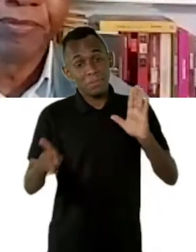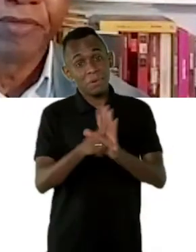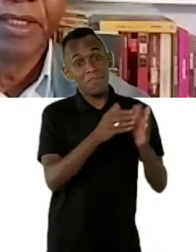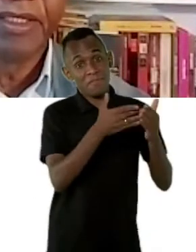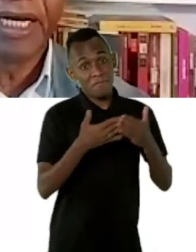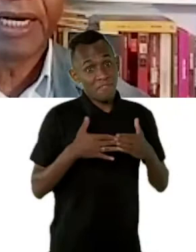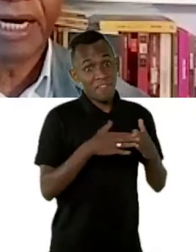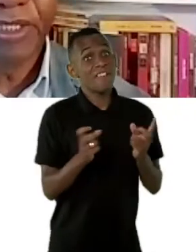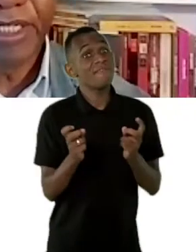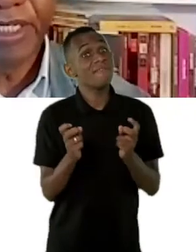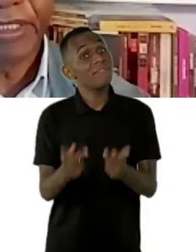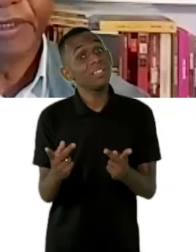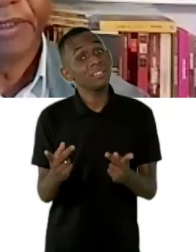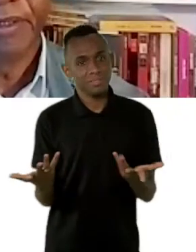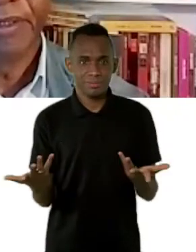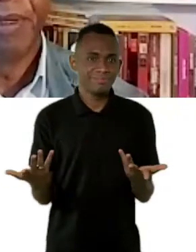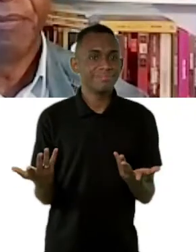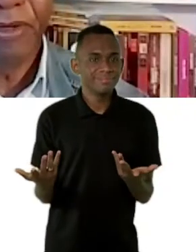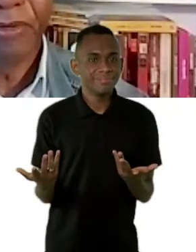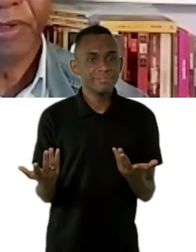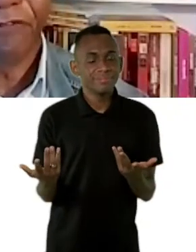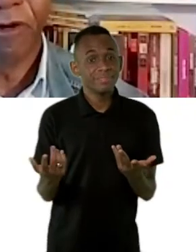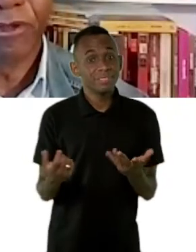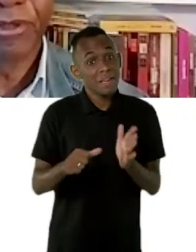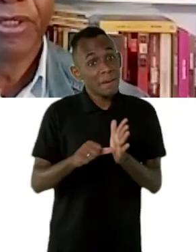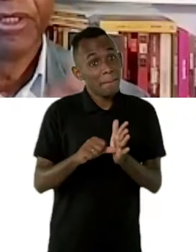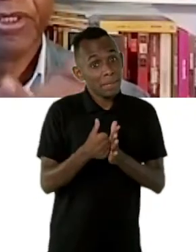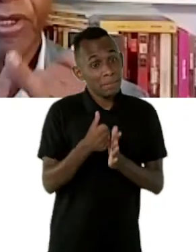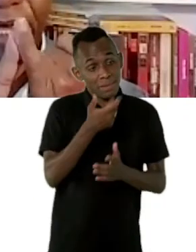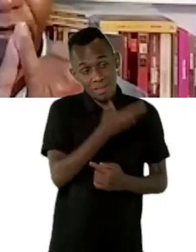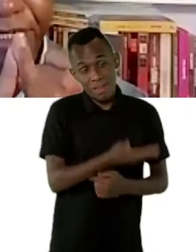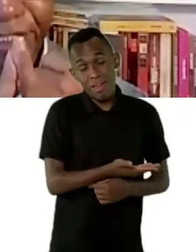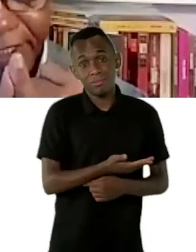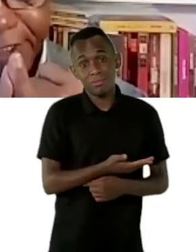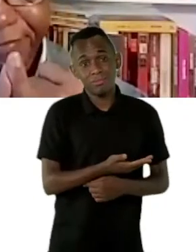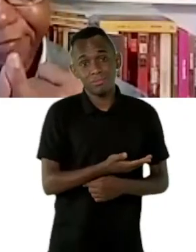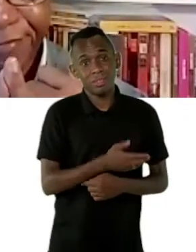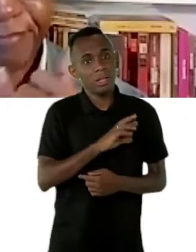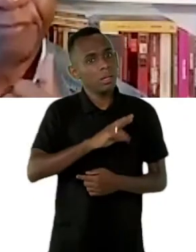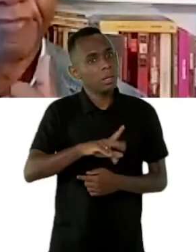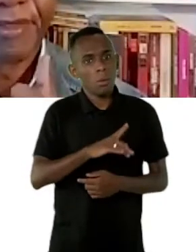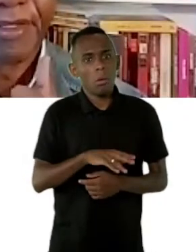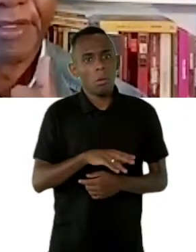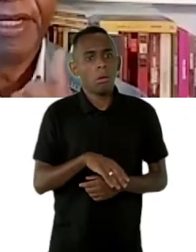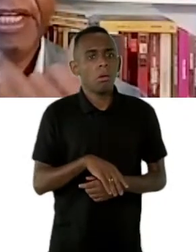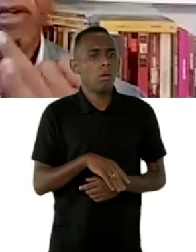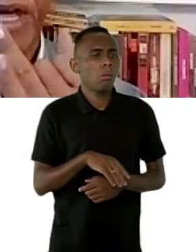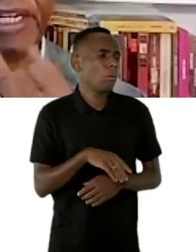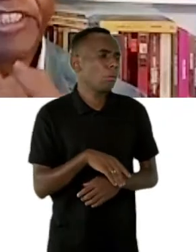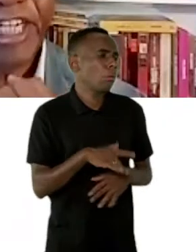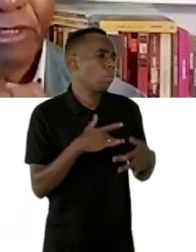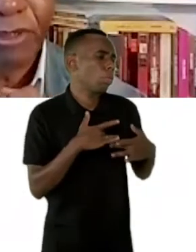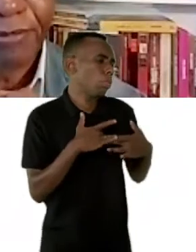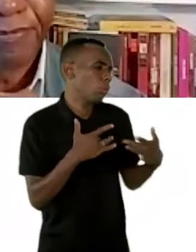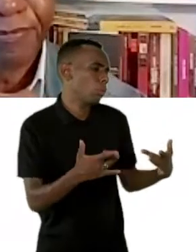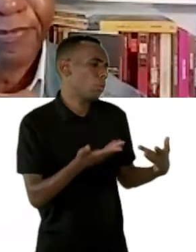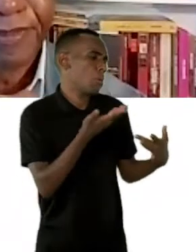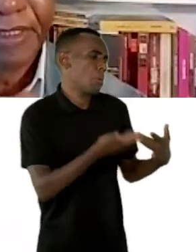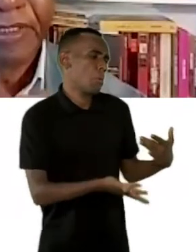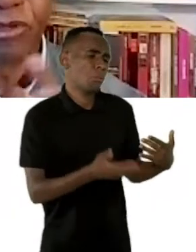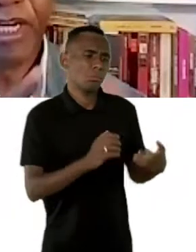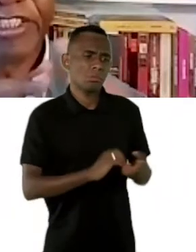muito. E a Carolina, primeiro, Afonso, não era coitada e não era